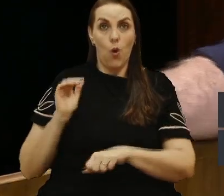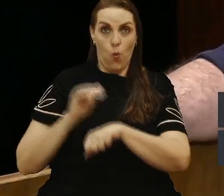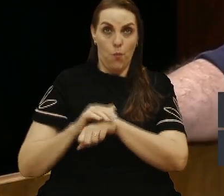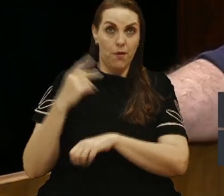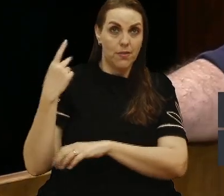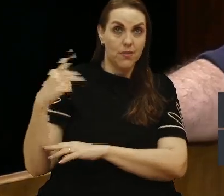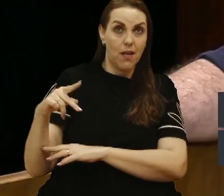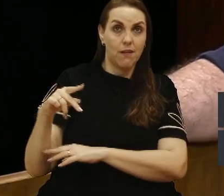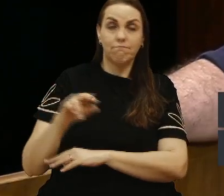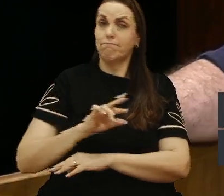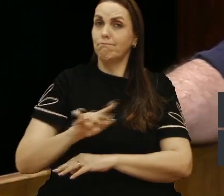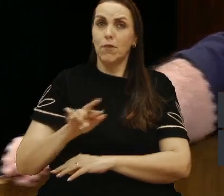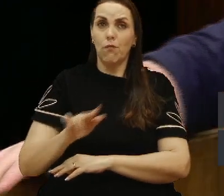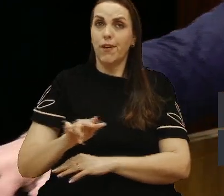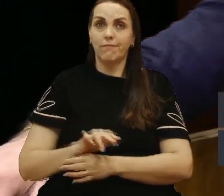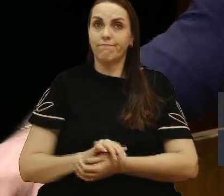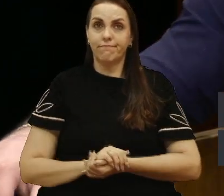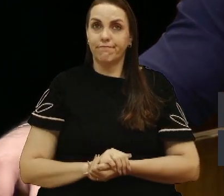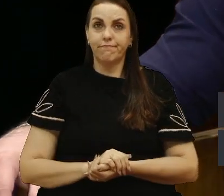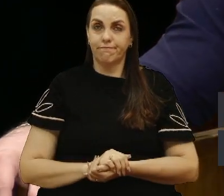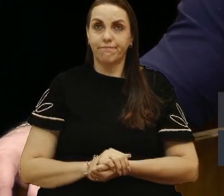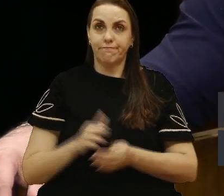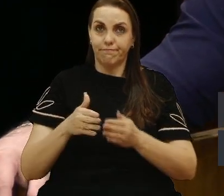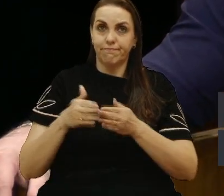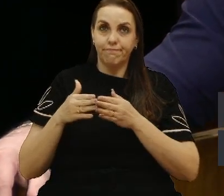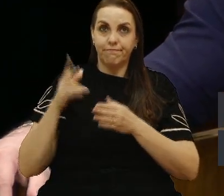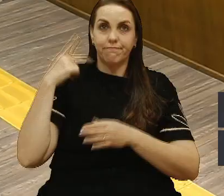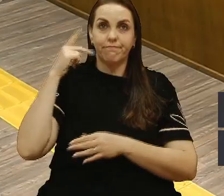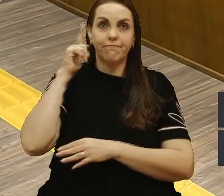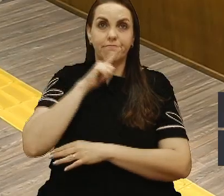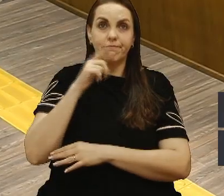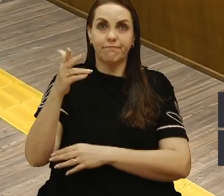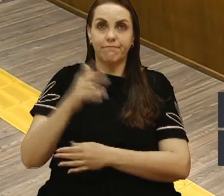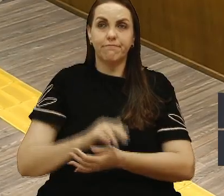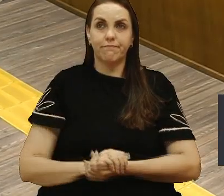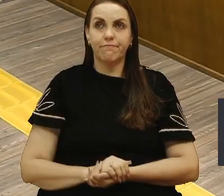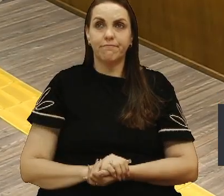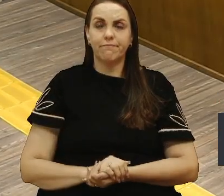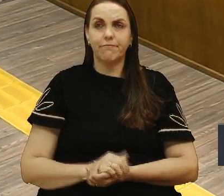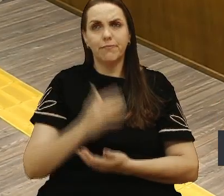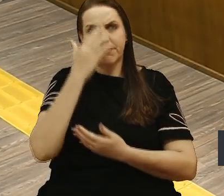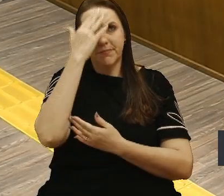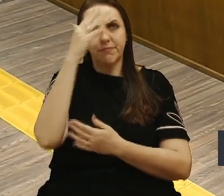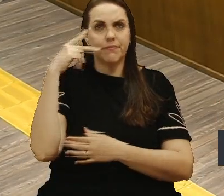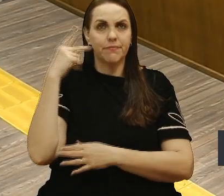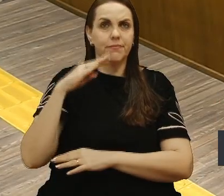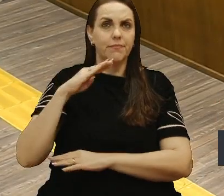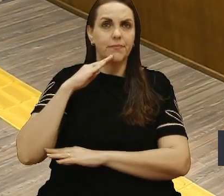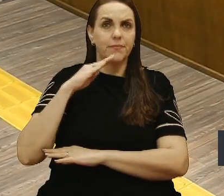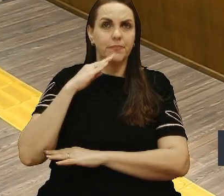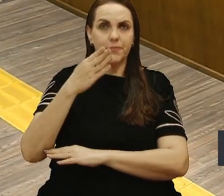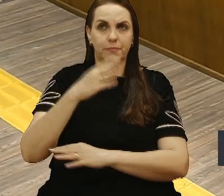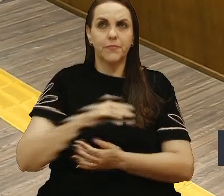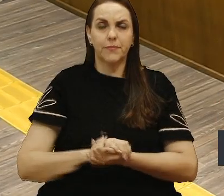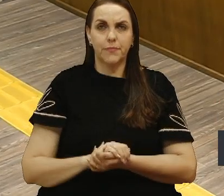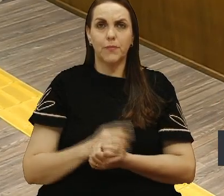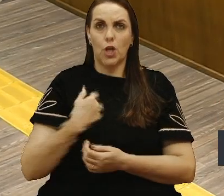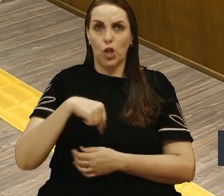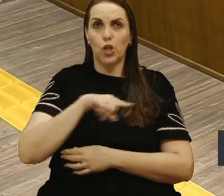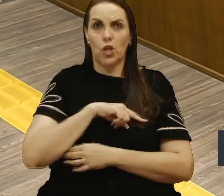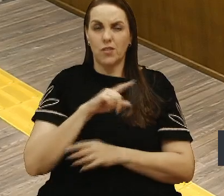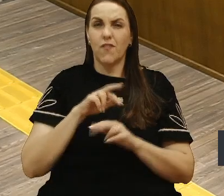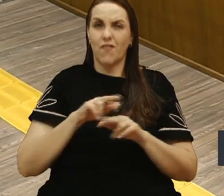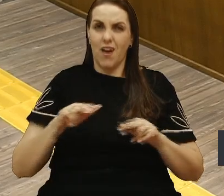dele. Sua parte, vereador Lucas. Obrigado, vereador Bortola. O senhor sabe que nós temos várias